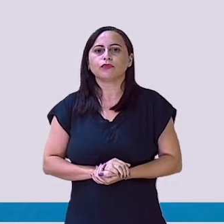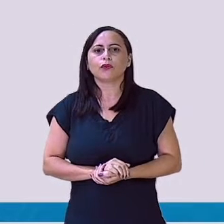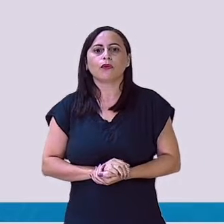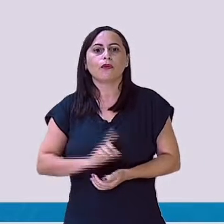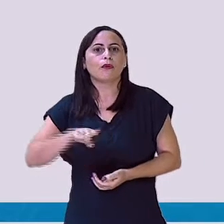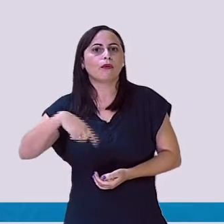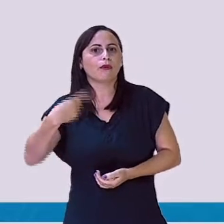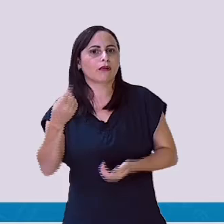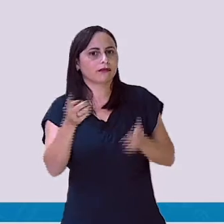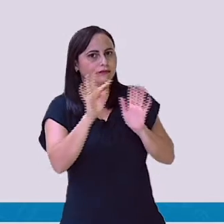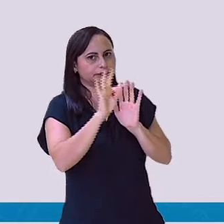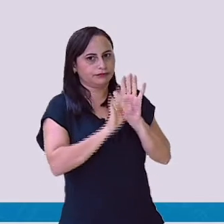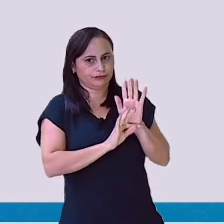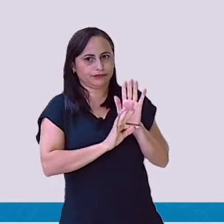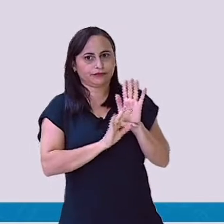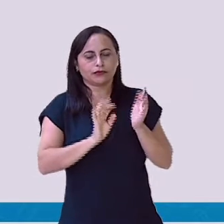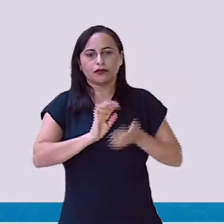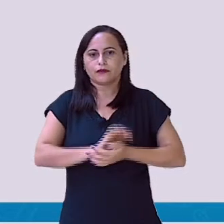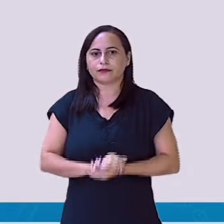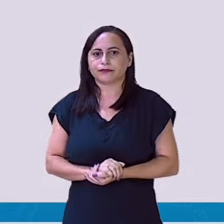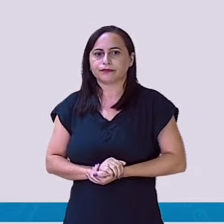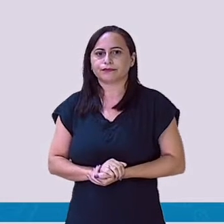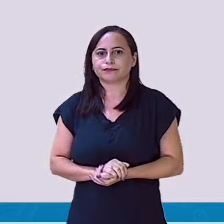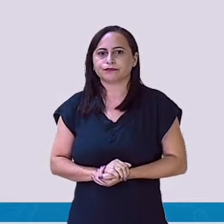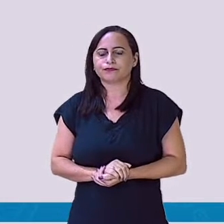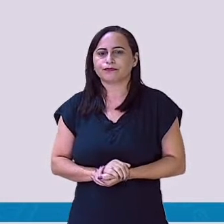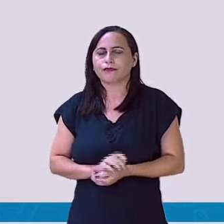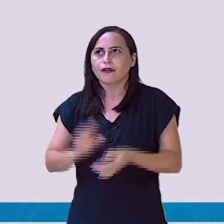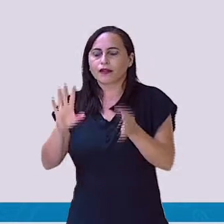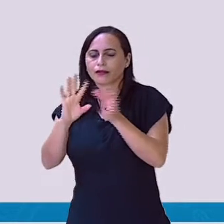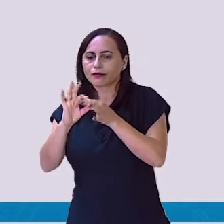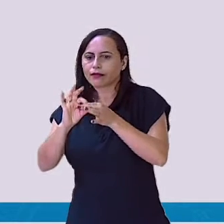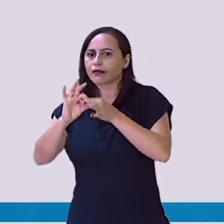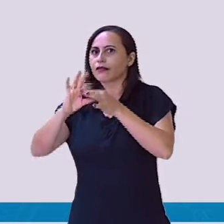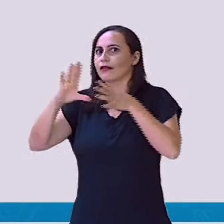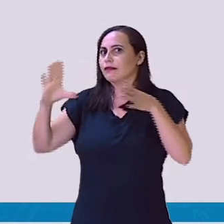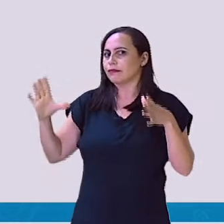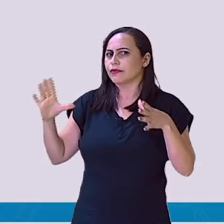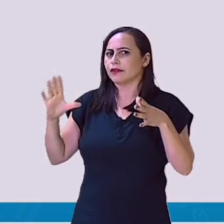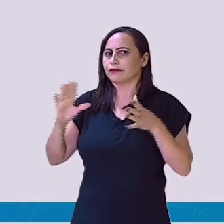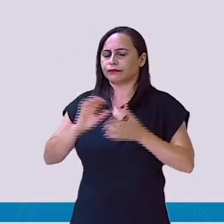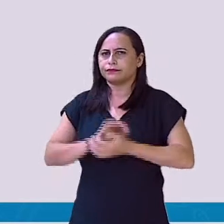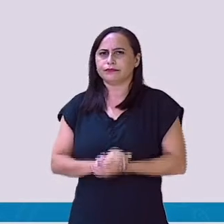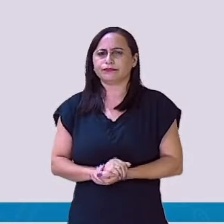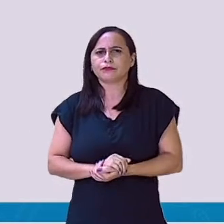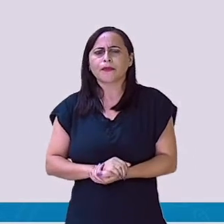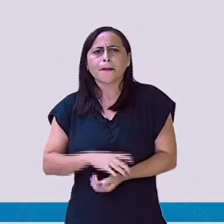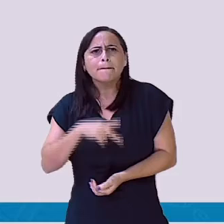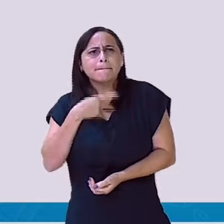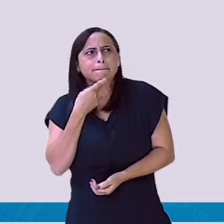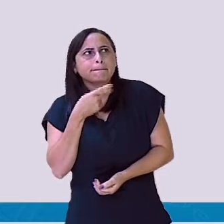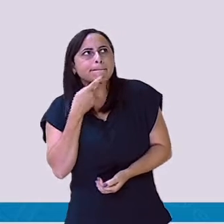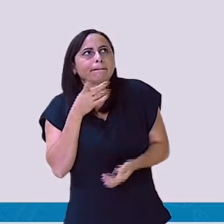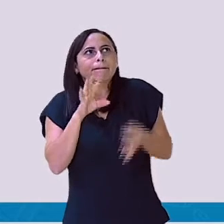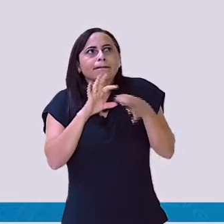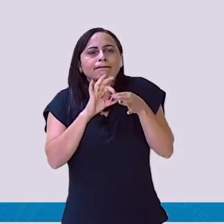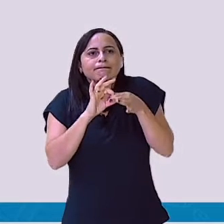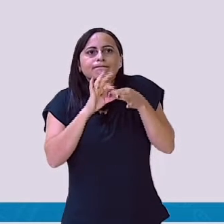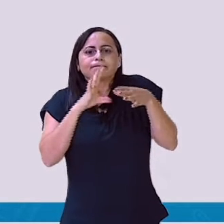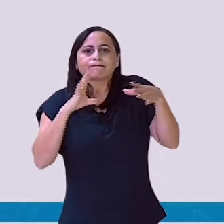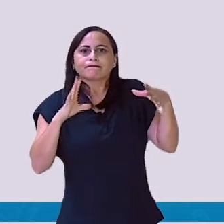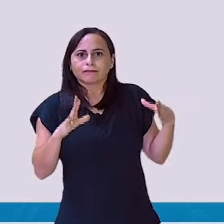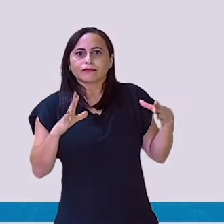Segundo texto, sobre a liberdade. Quando falo de liberdade, é a isso que